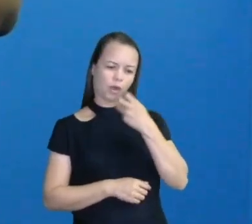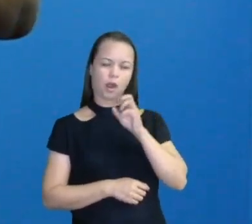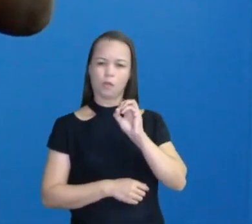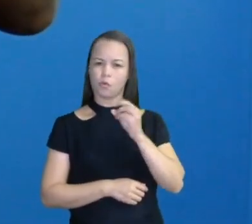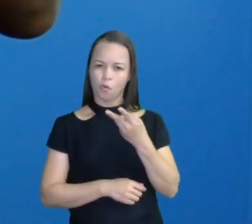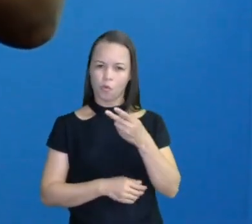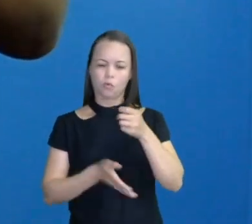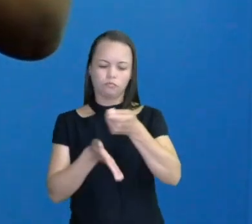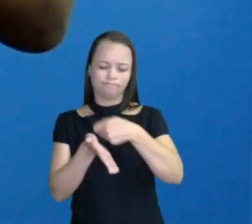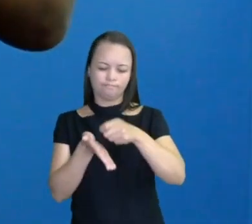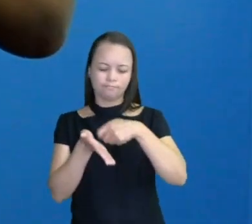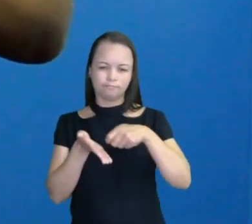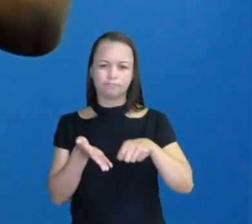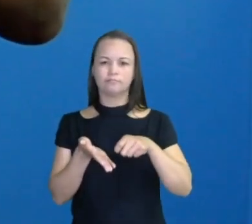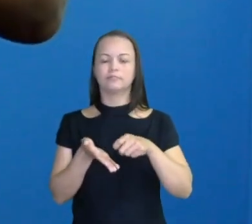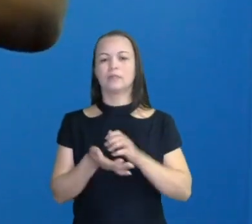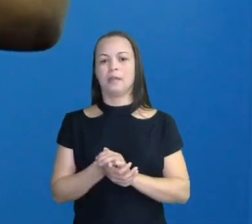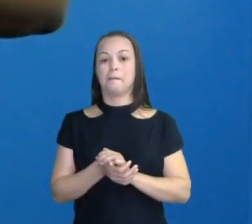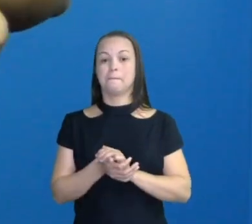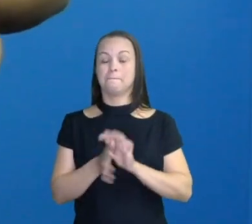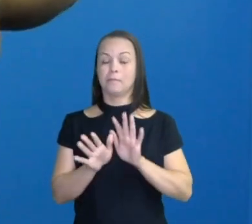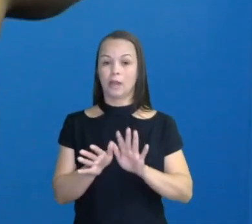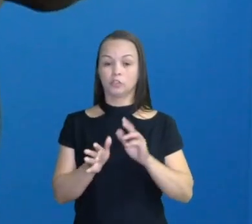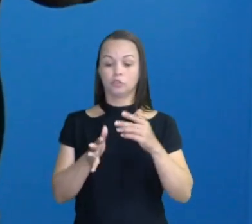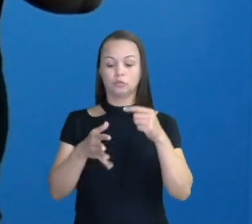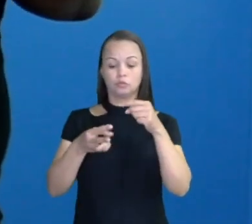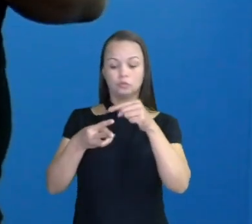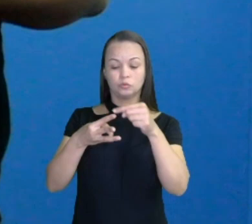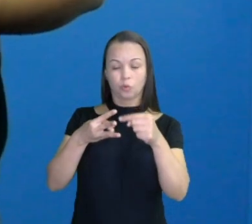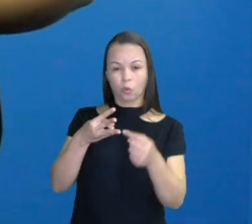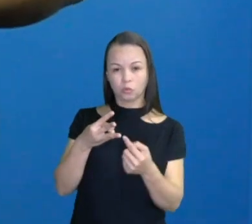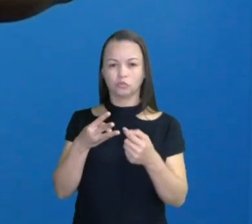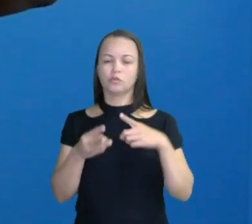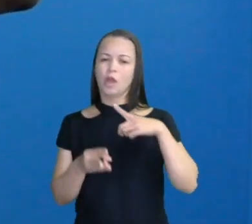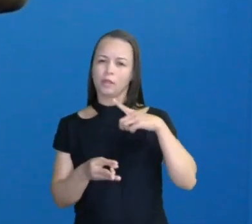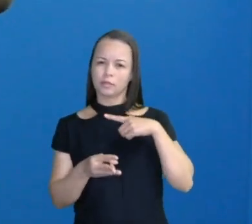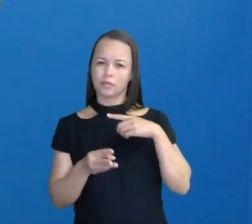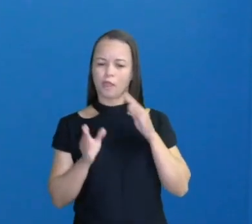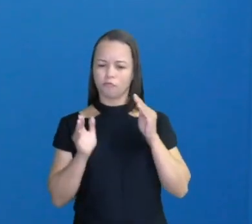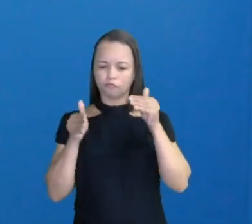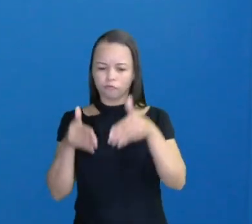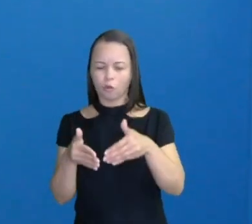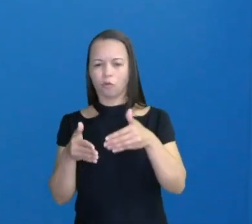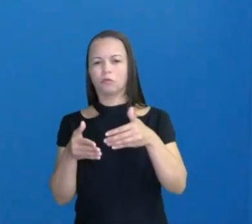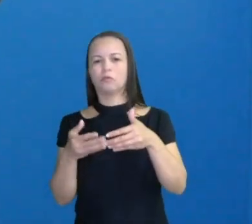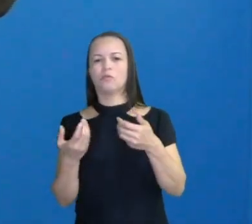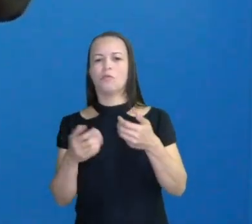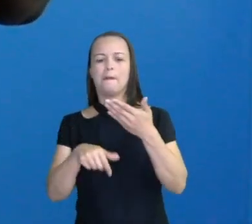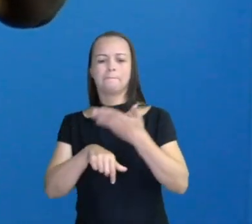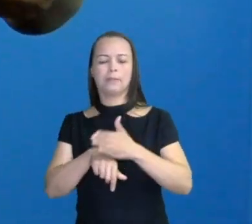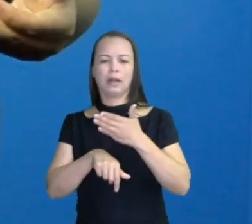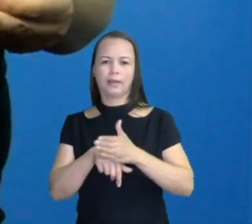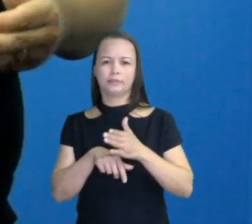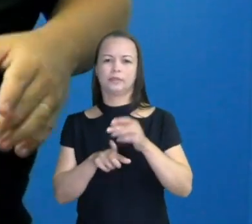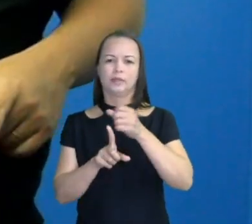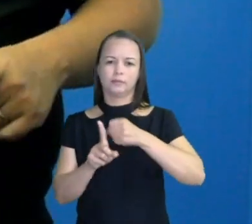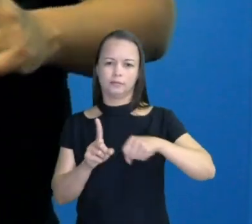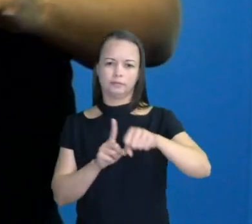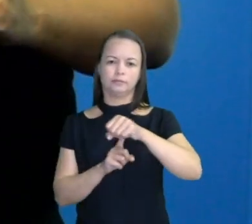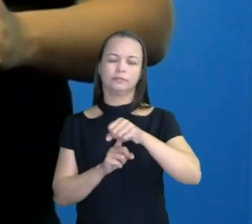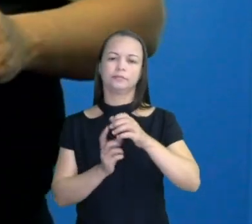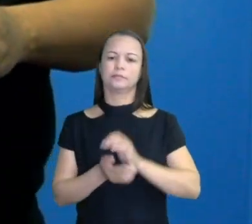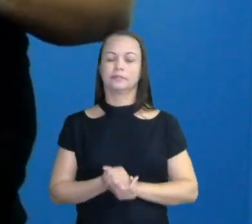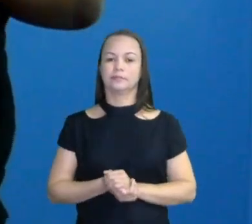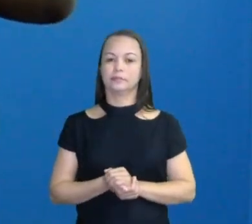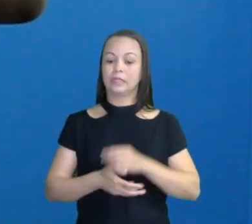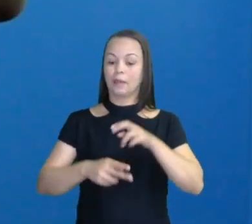escrito, mas todos eles têm com foco uma prática social.